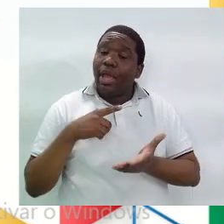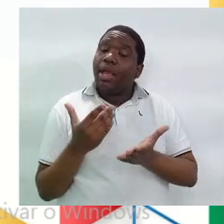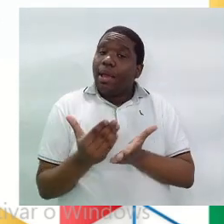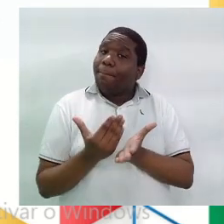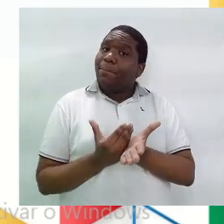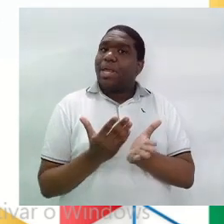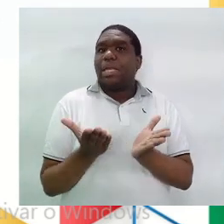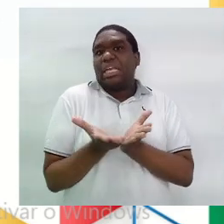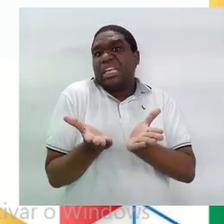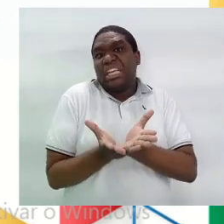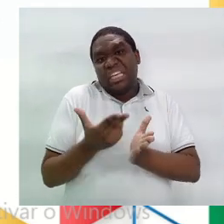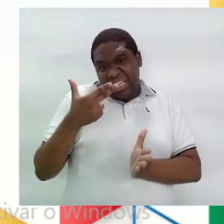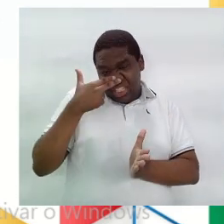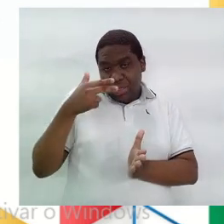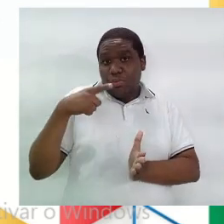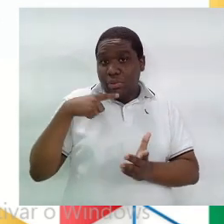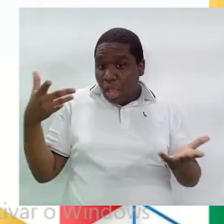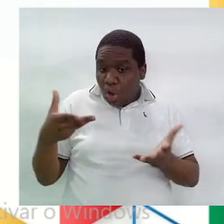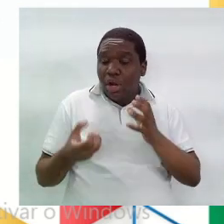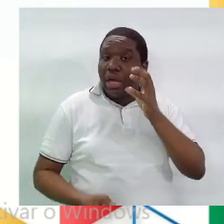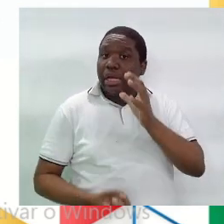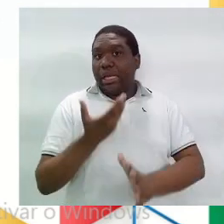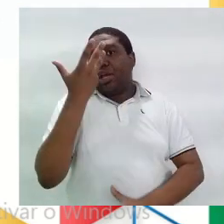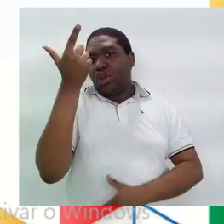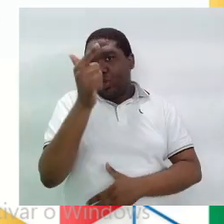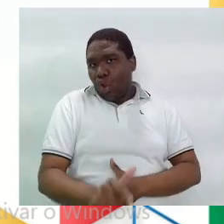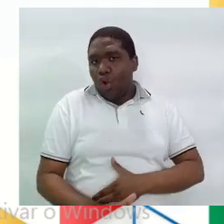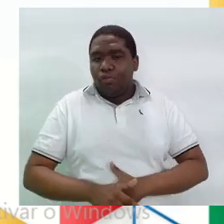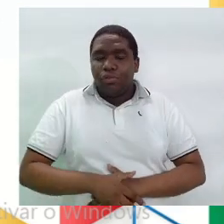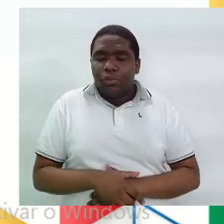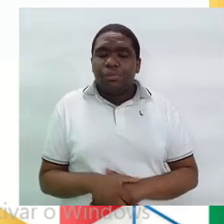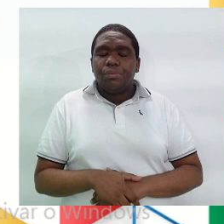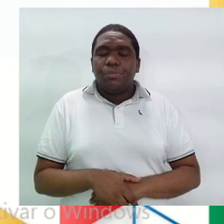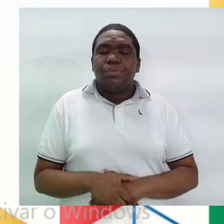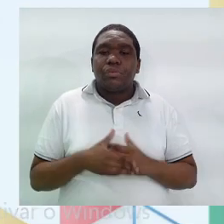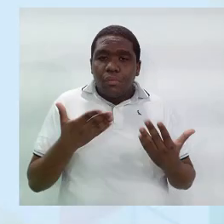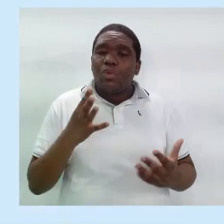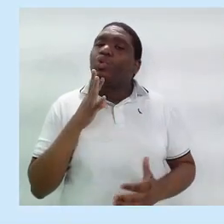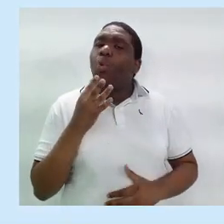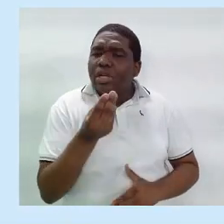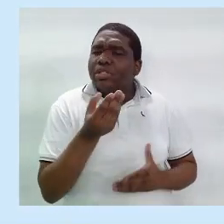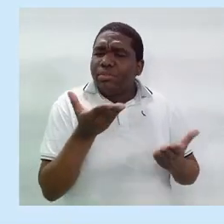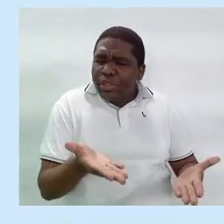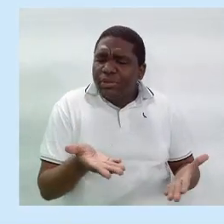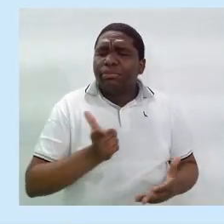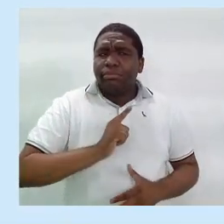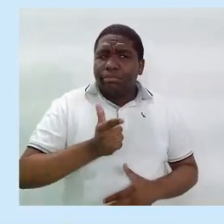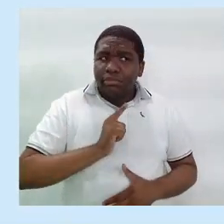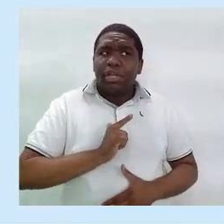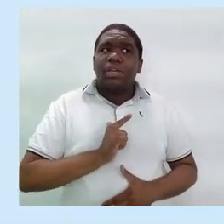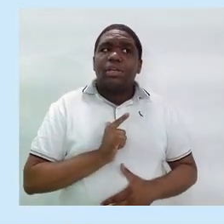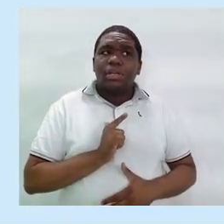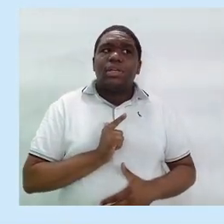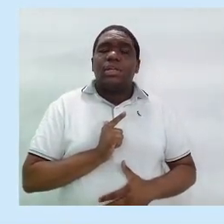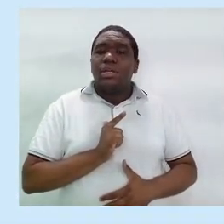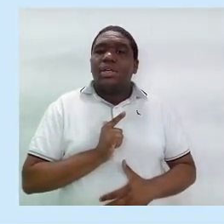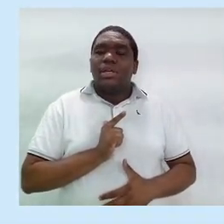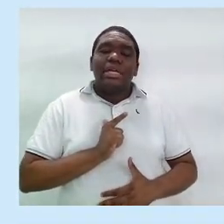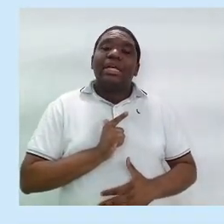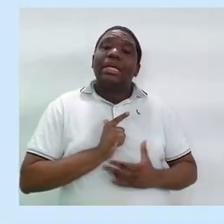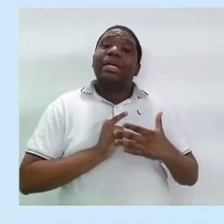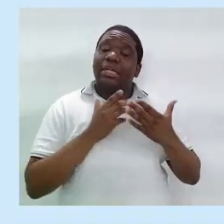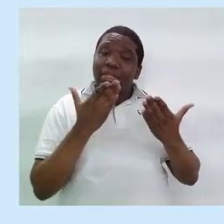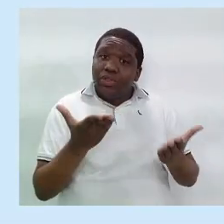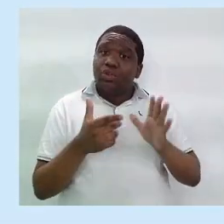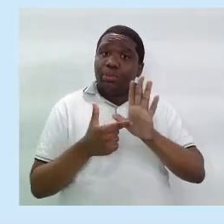pré-cristãs que estão ressurgindo. Vamos ver, esse conhecimento que nós temos aqui, que estava na tela, é